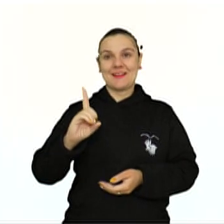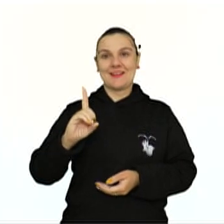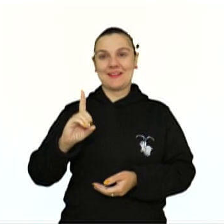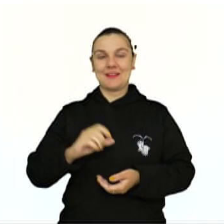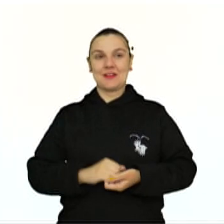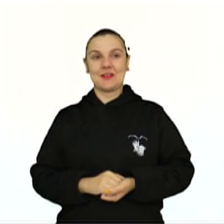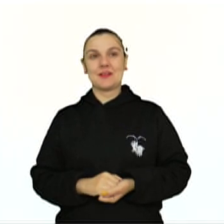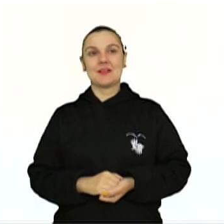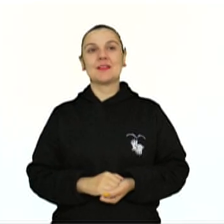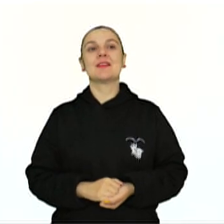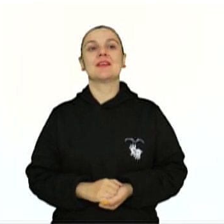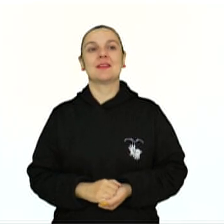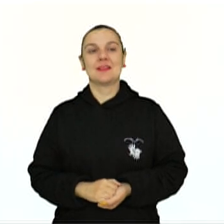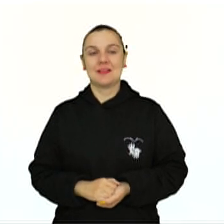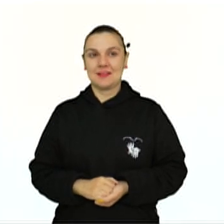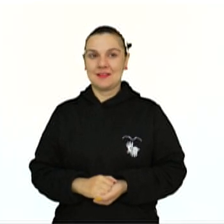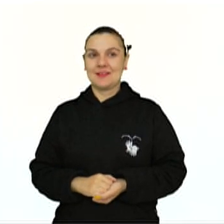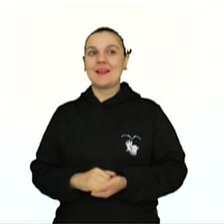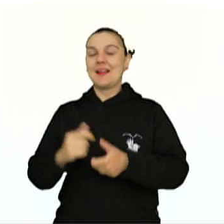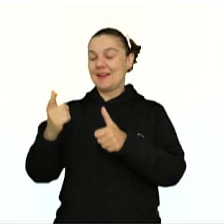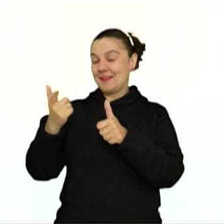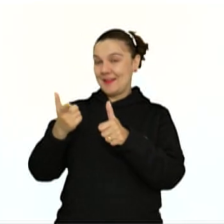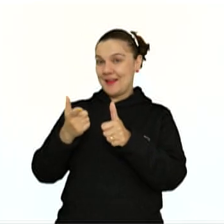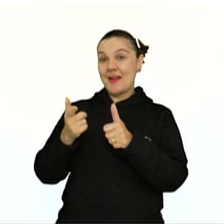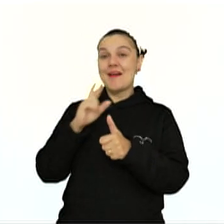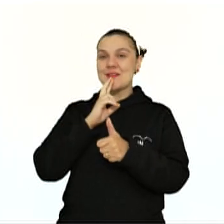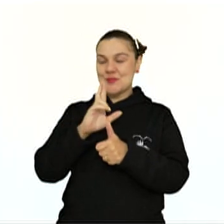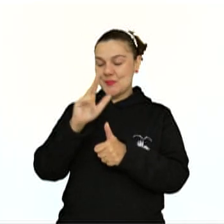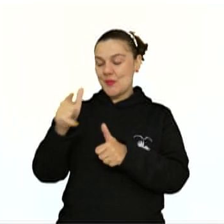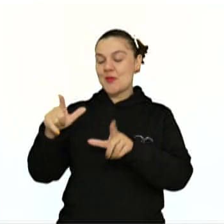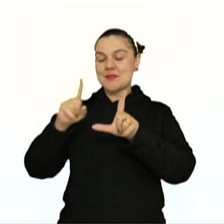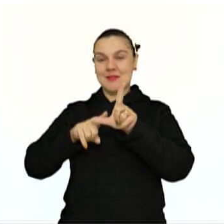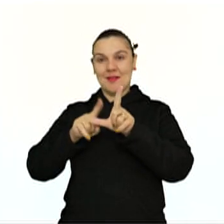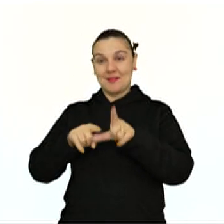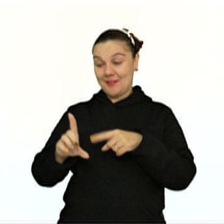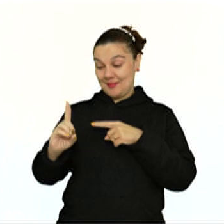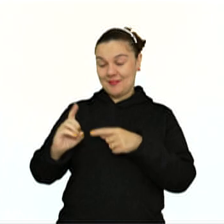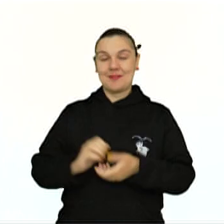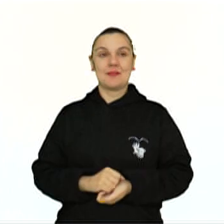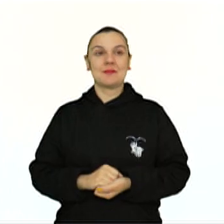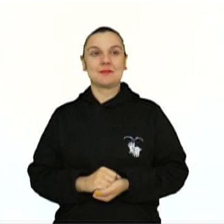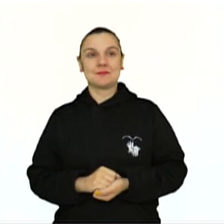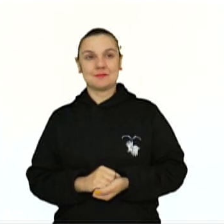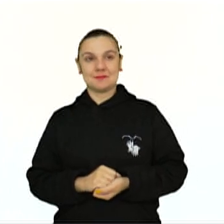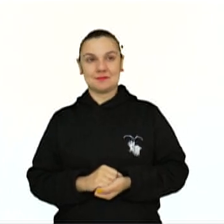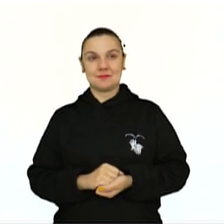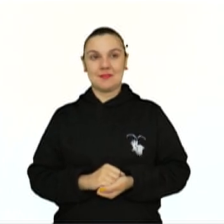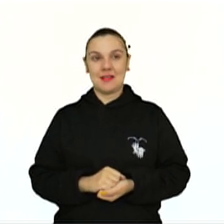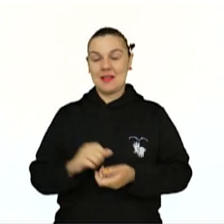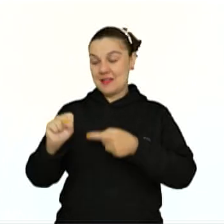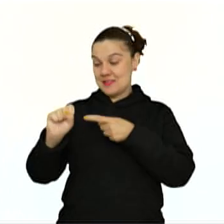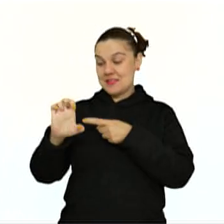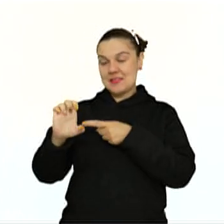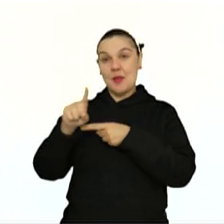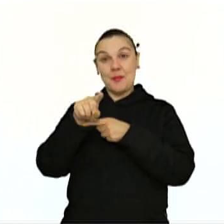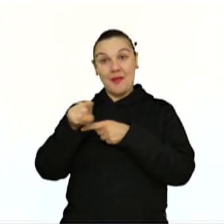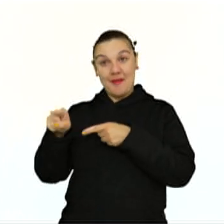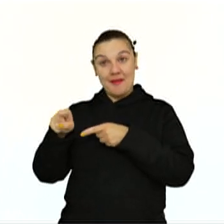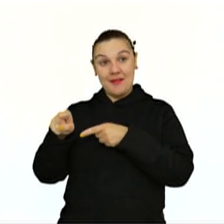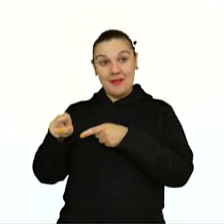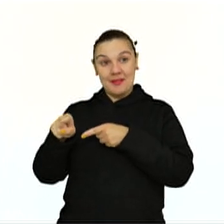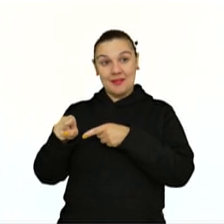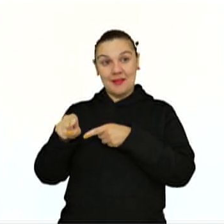se siente bien hoy. Por isso, a resposta é a letra D. Se, porque representa Paulo e